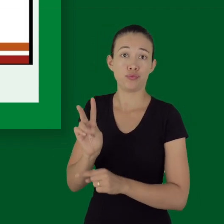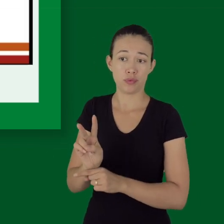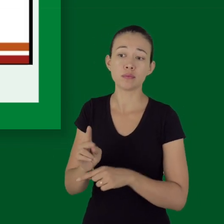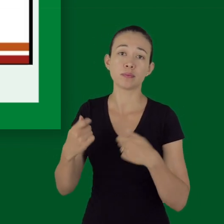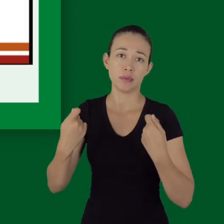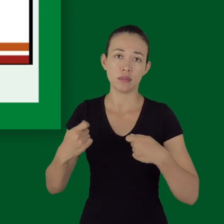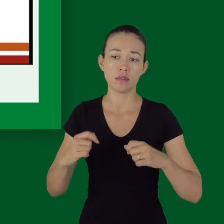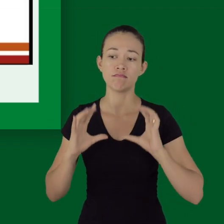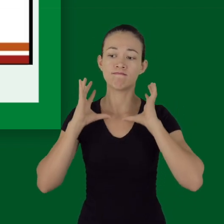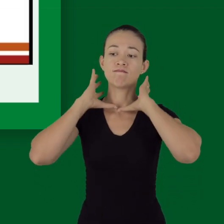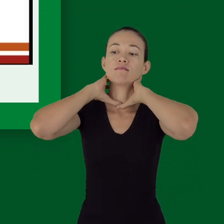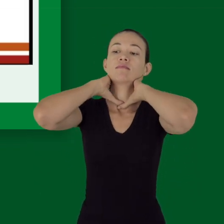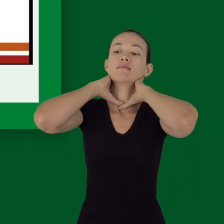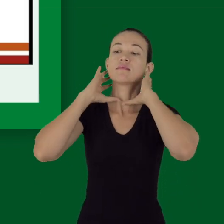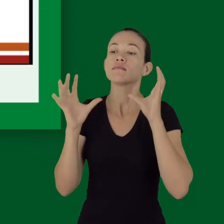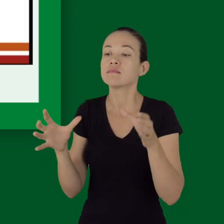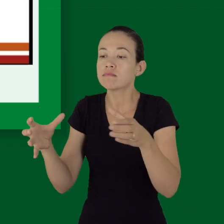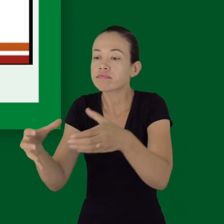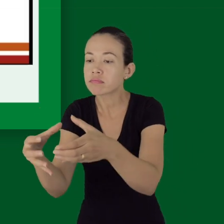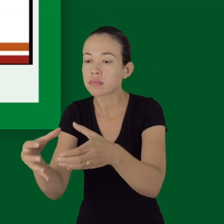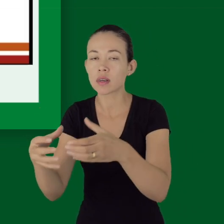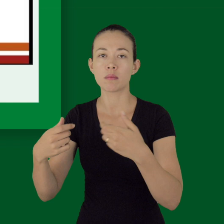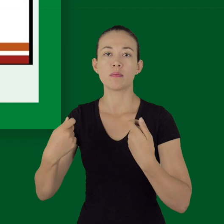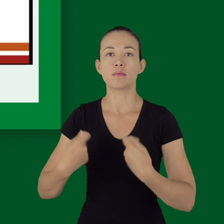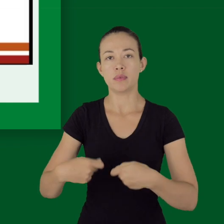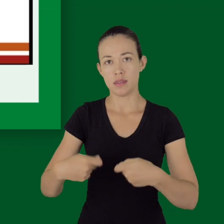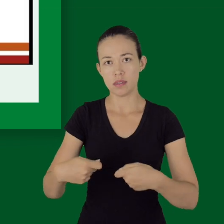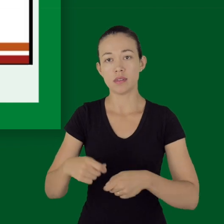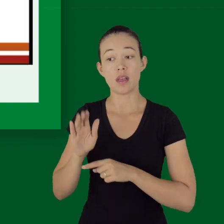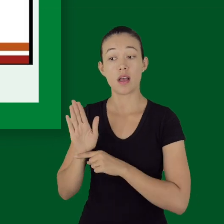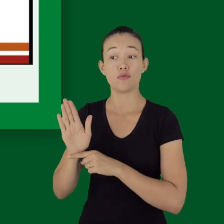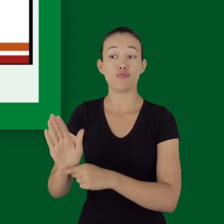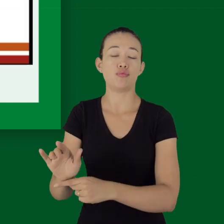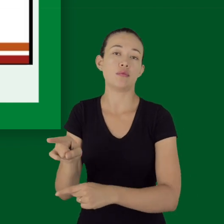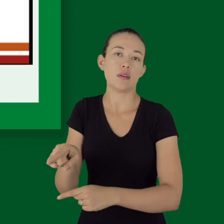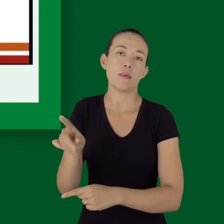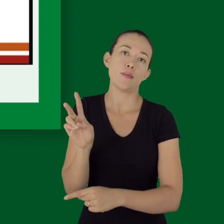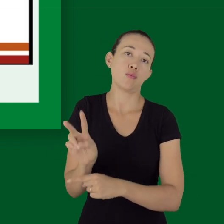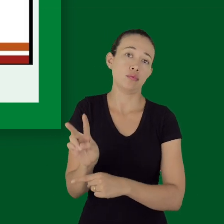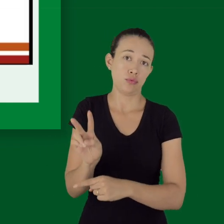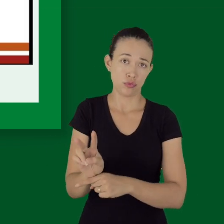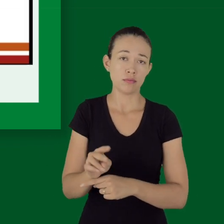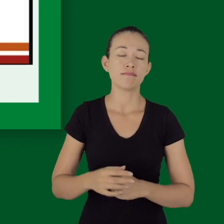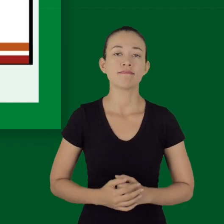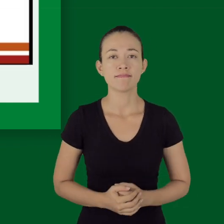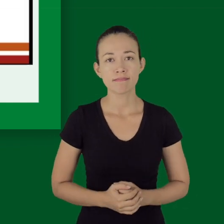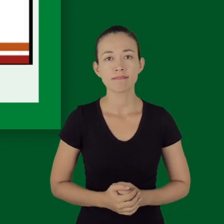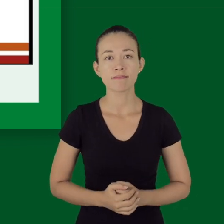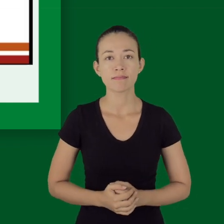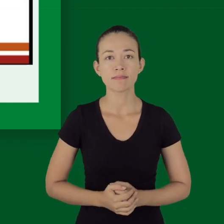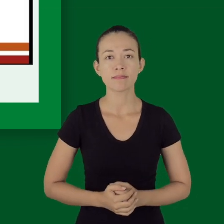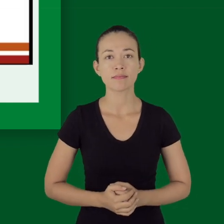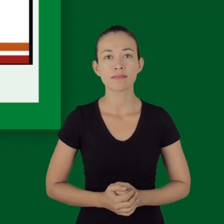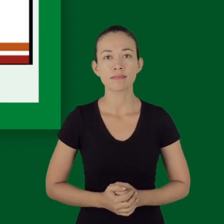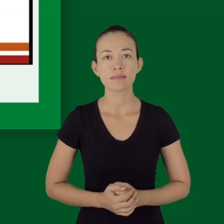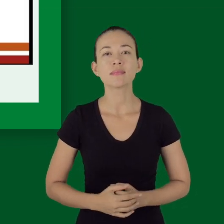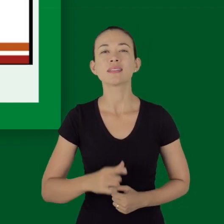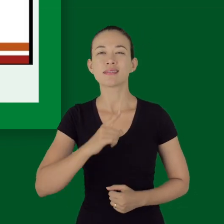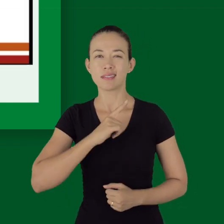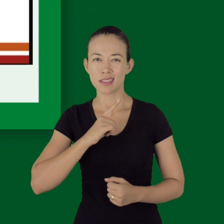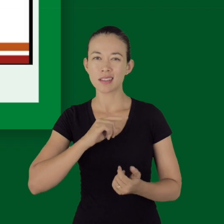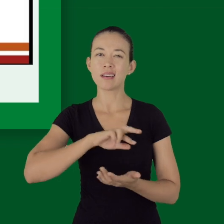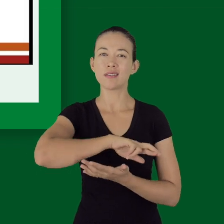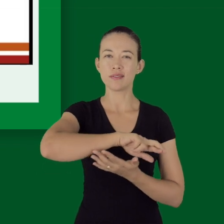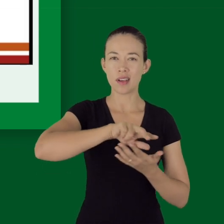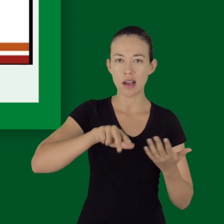com um mecanismo de trauma altamente sugestivo. Normalmente, esses eventos ocorrem com colisão lateral, acidente automobilístico,